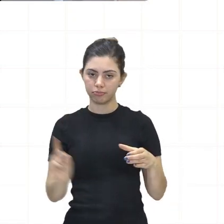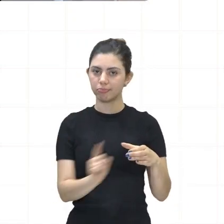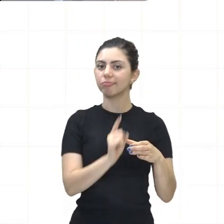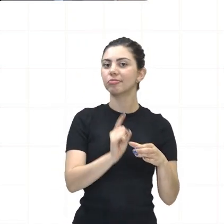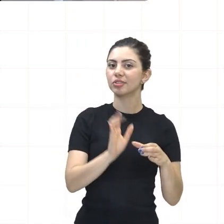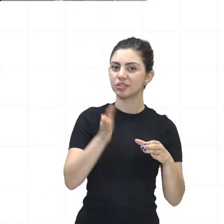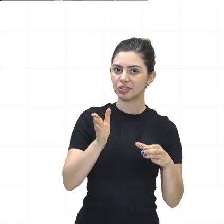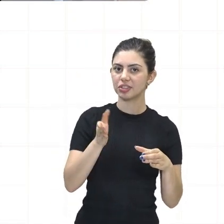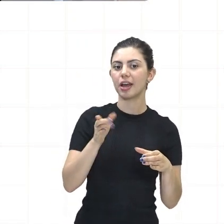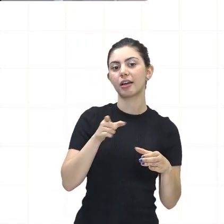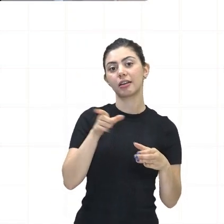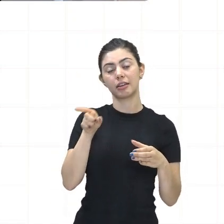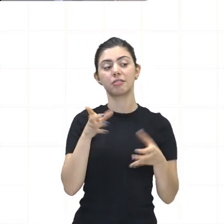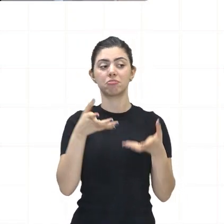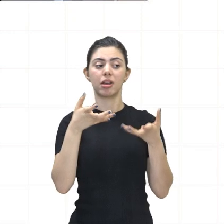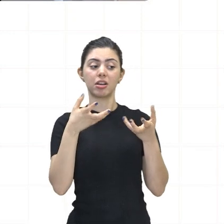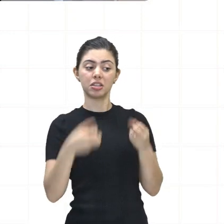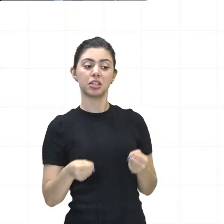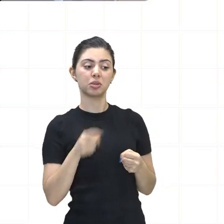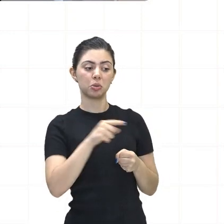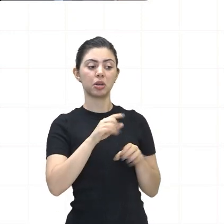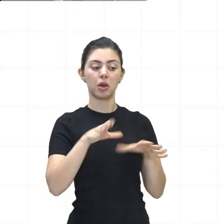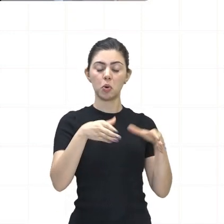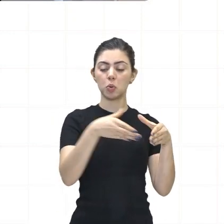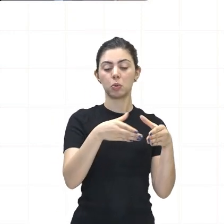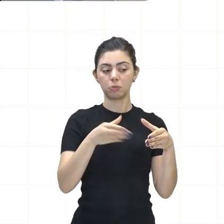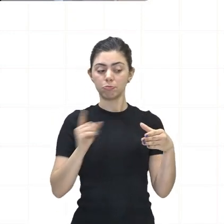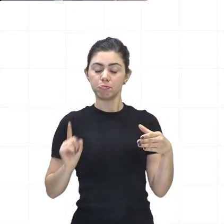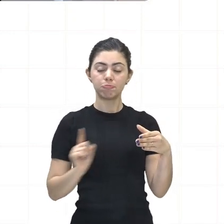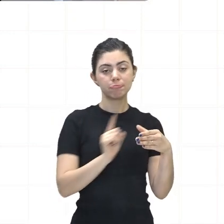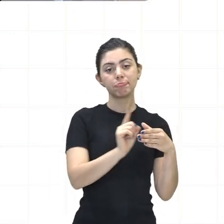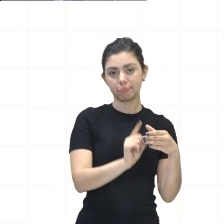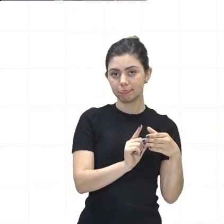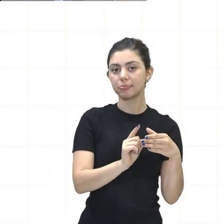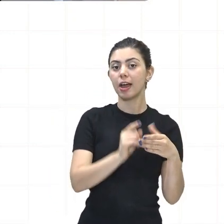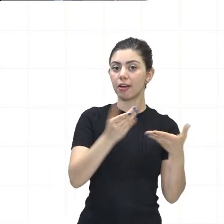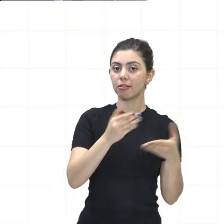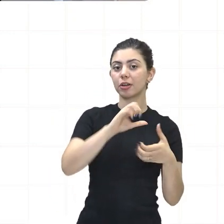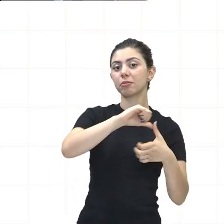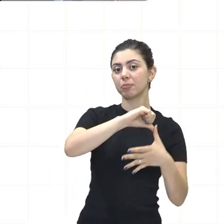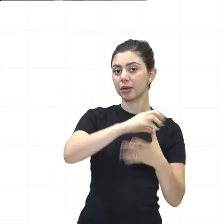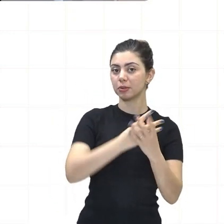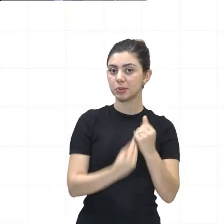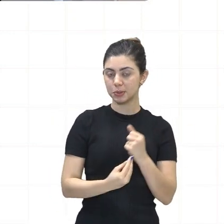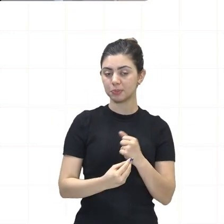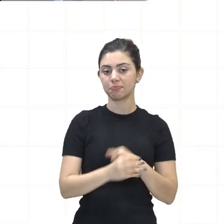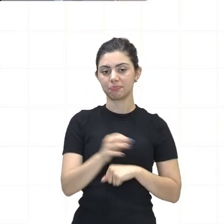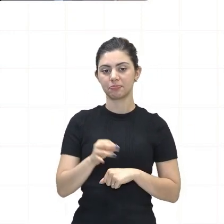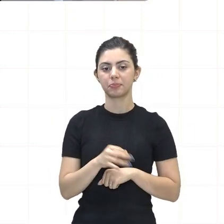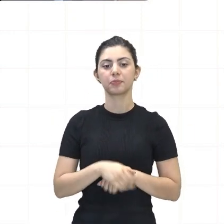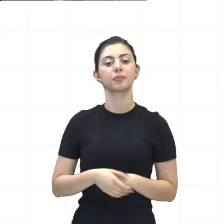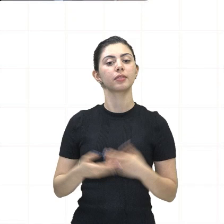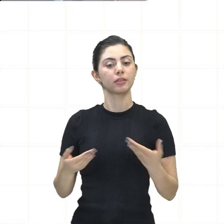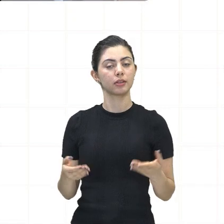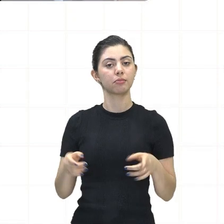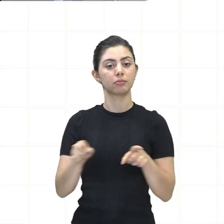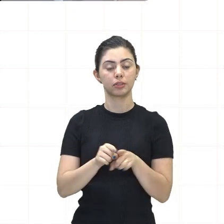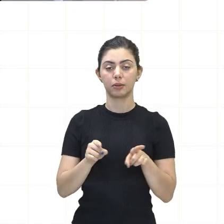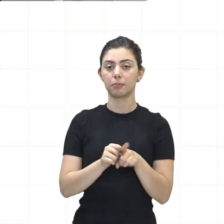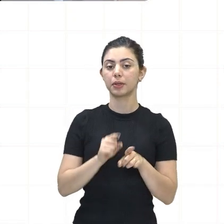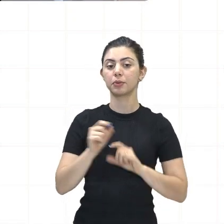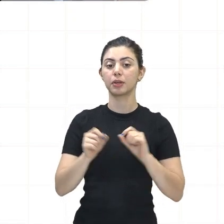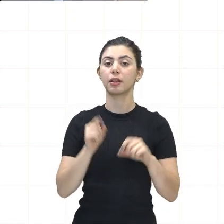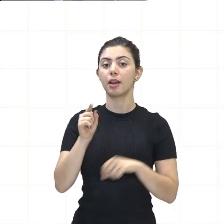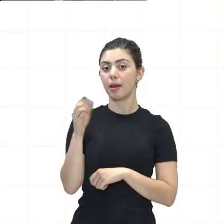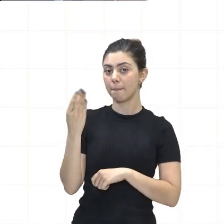favor da Bolívia como participante do Mercosul e está tudo certo. né? Além disso, a partir de agora, a